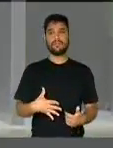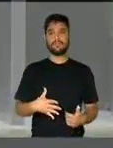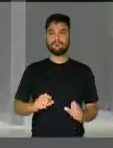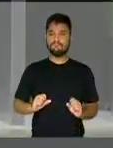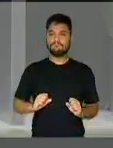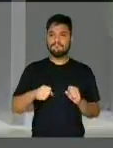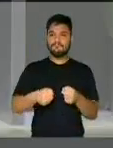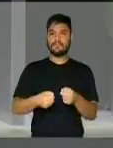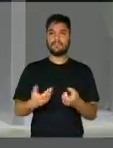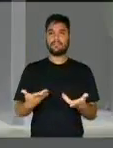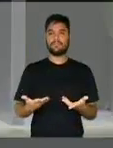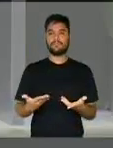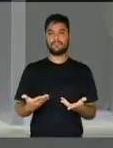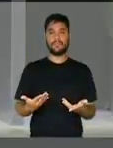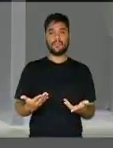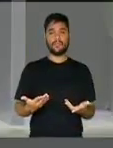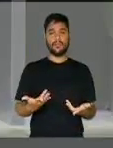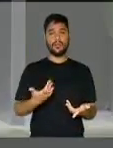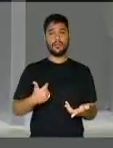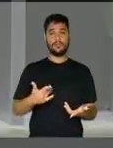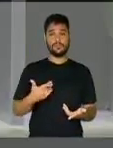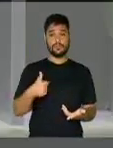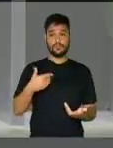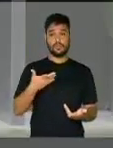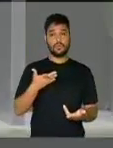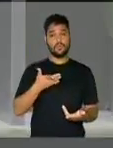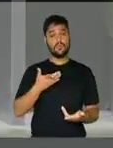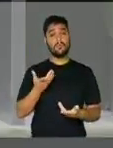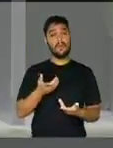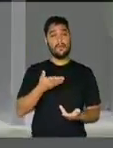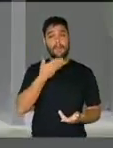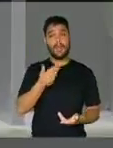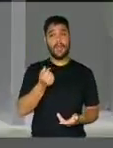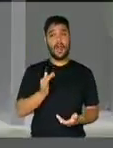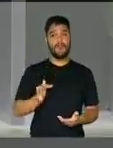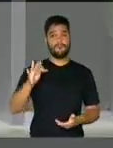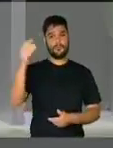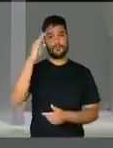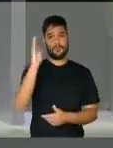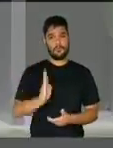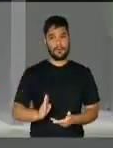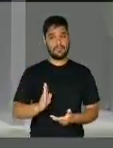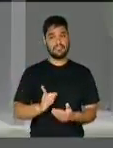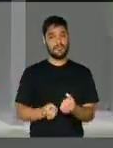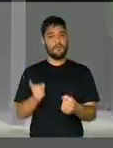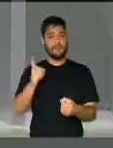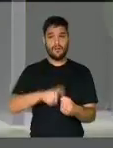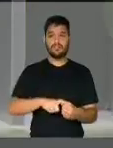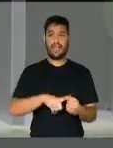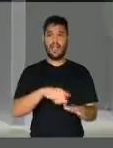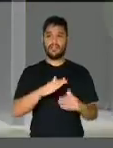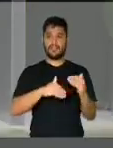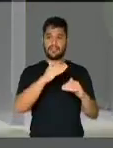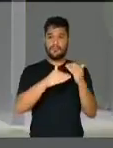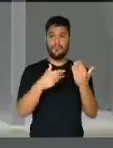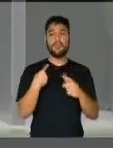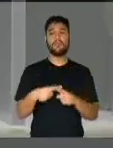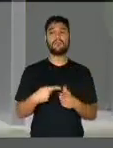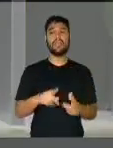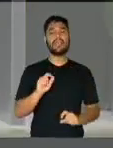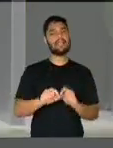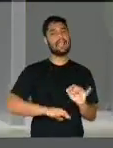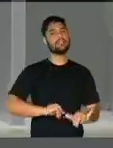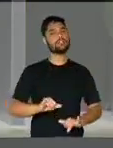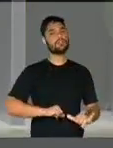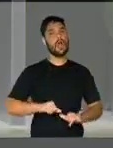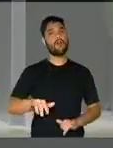coragem e com a determinação dos destinos que esse país precisa, da retomada do desenvolvimento, porque quem mais sofre